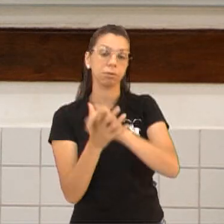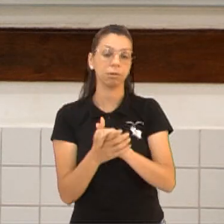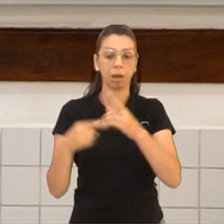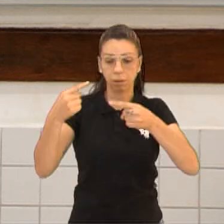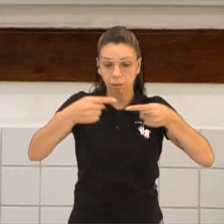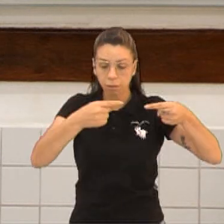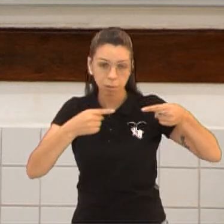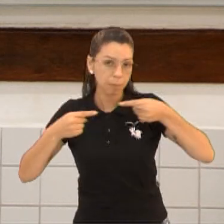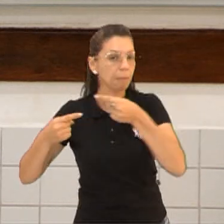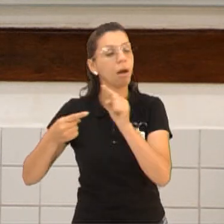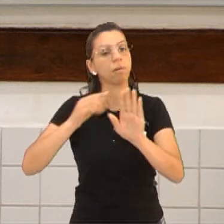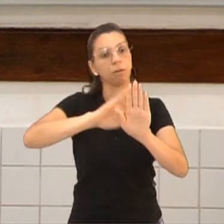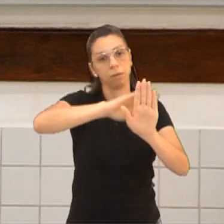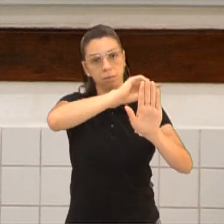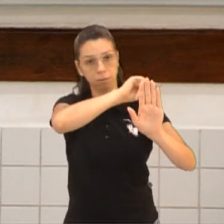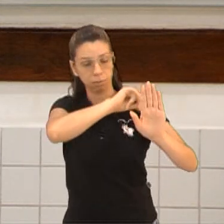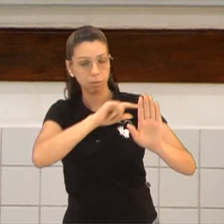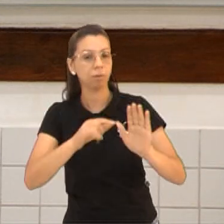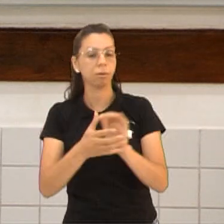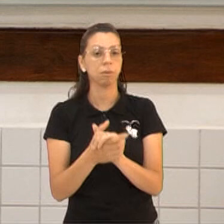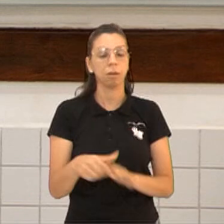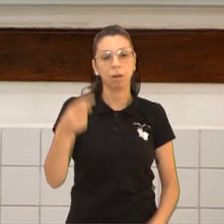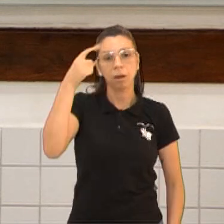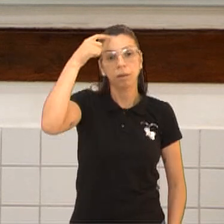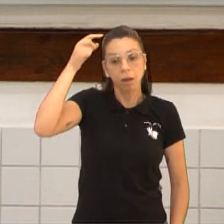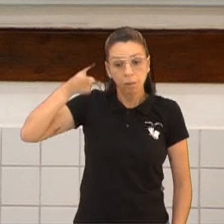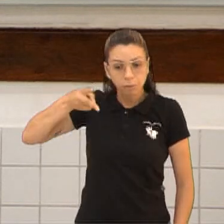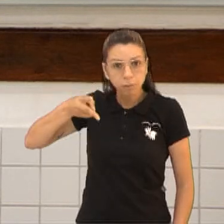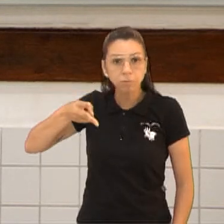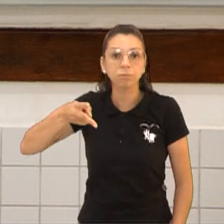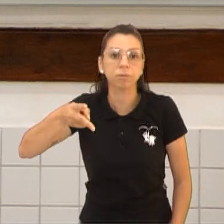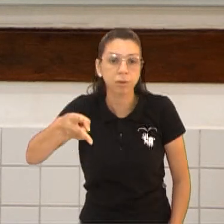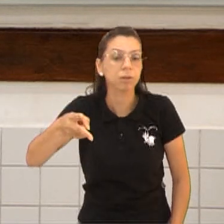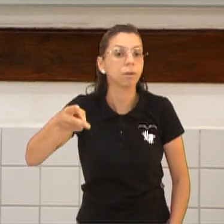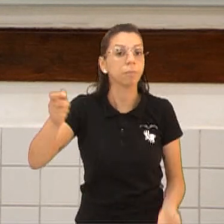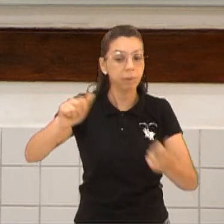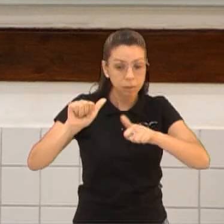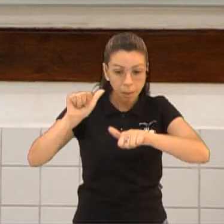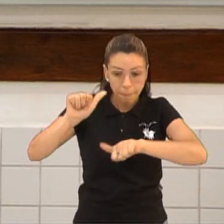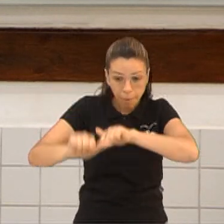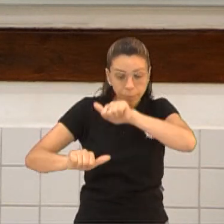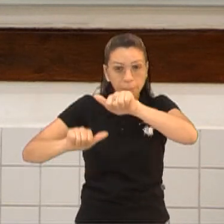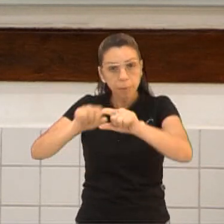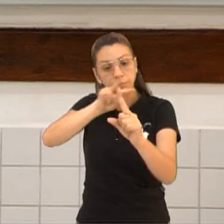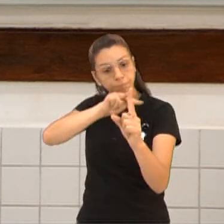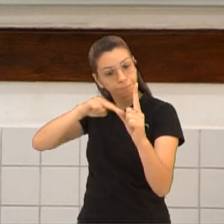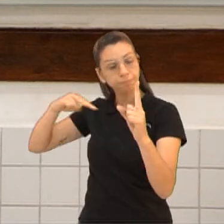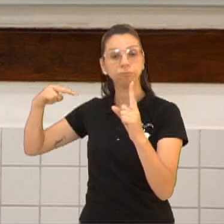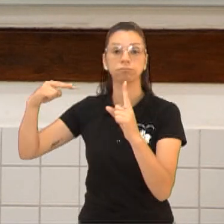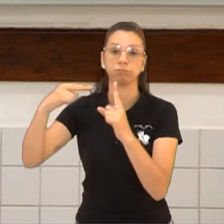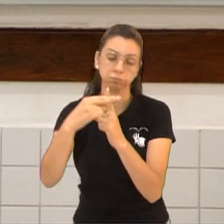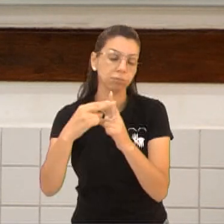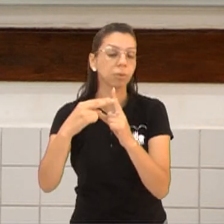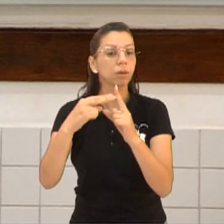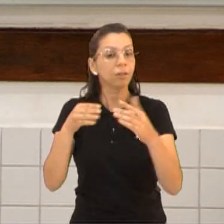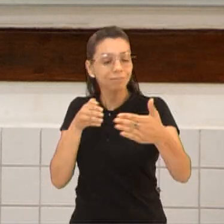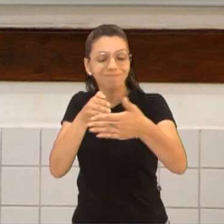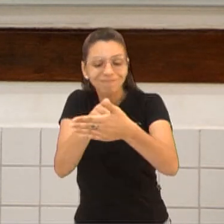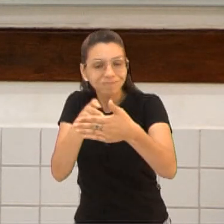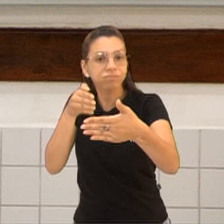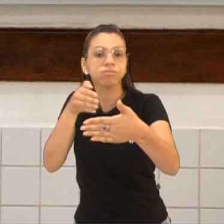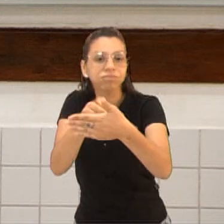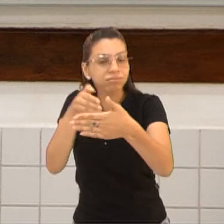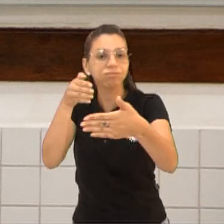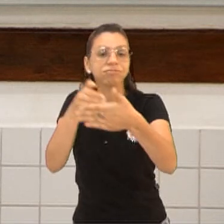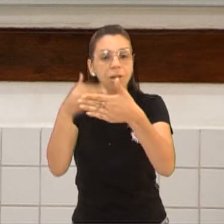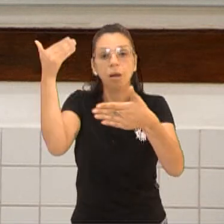debate ideológico, dessas ideias fixas que muitas vezes nos impedem de enxergar esses problemas ecológicos para